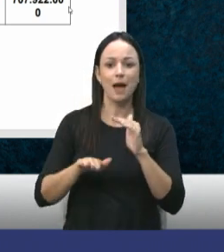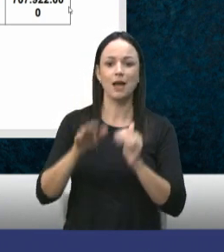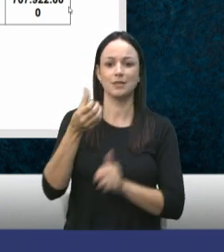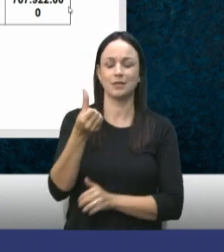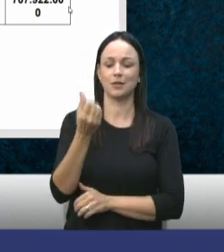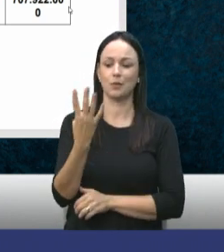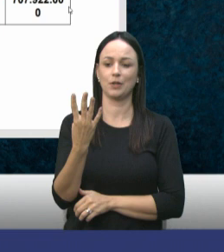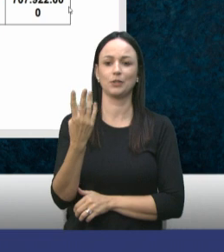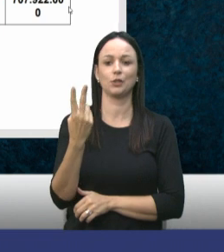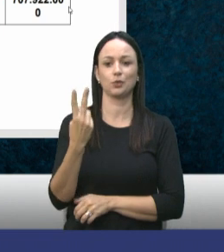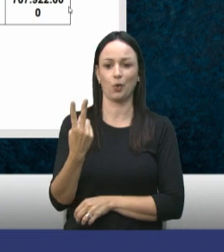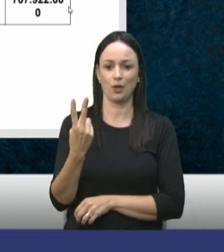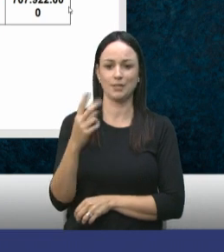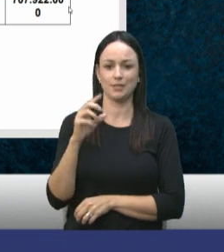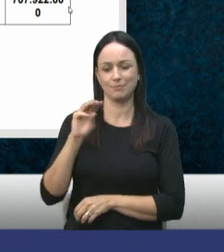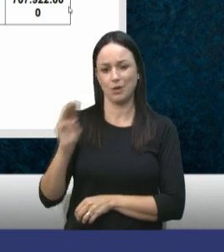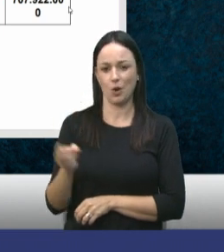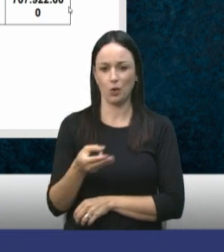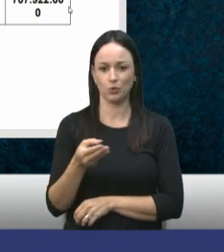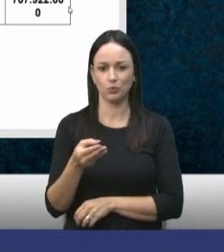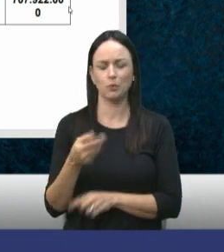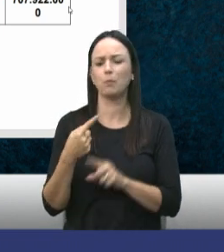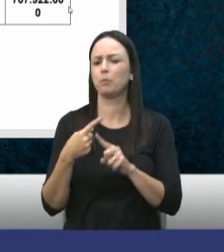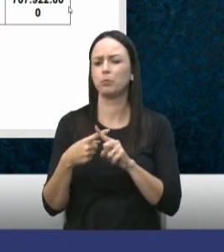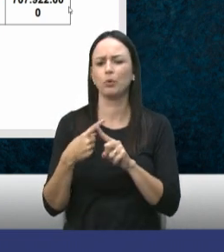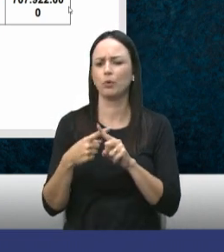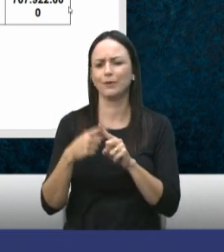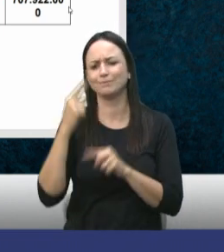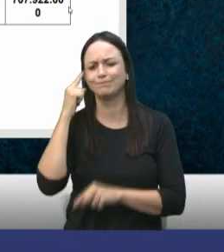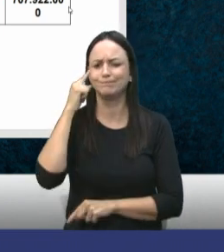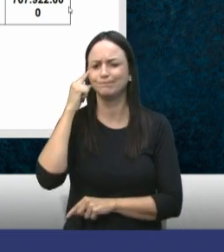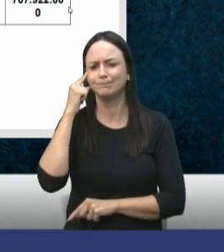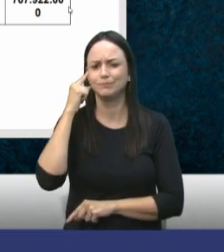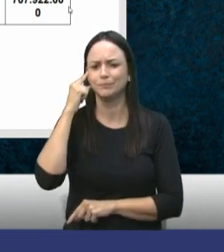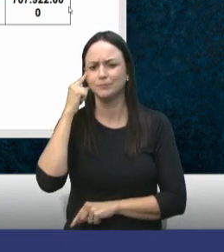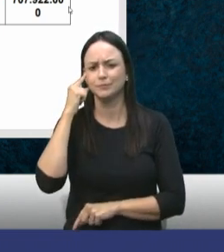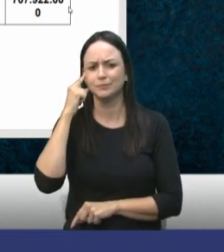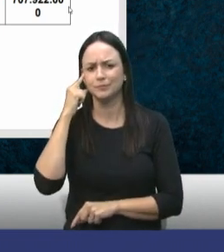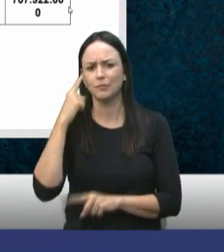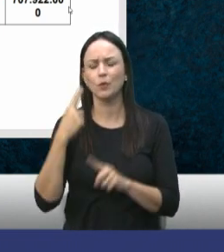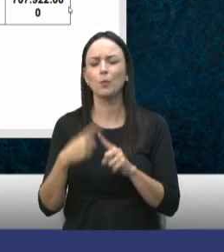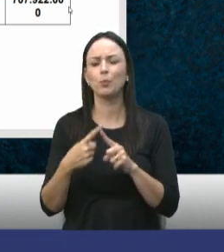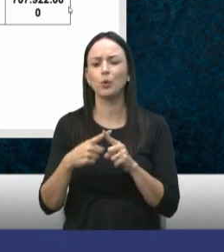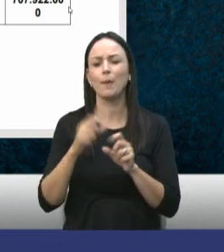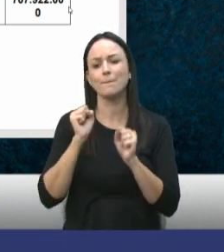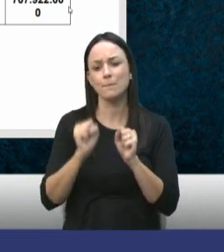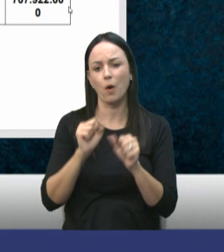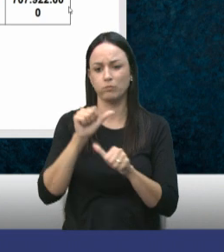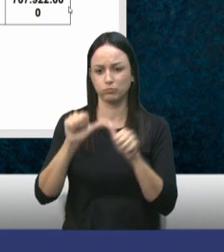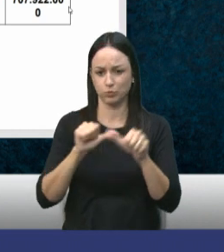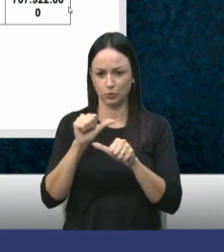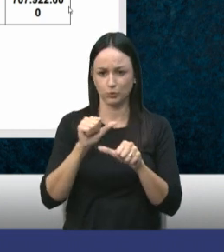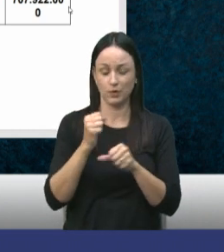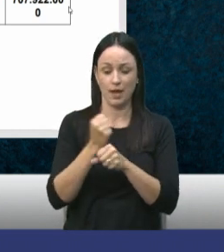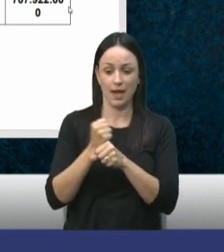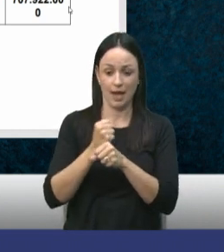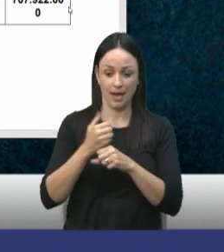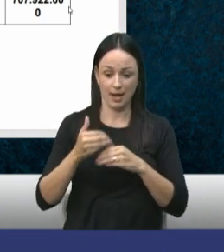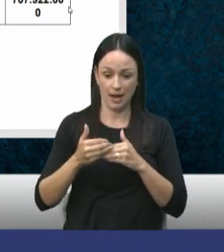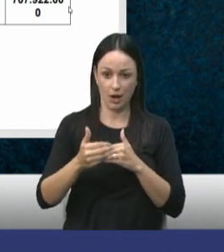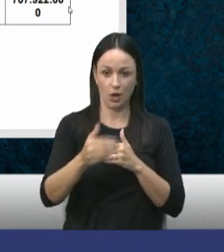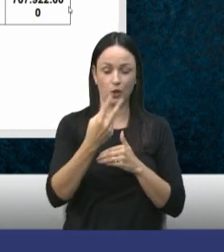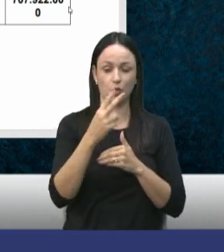R$642.000. Qual a justificativa nessa variação? Para o ano em curso,